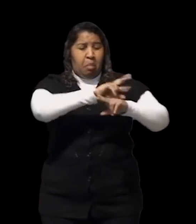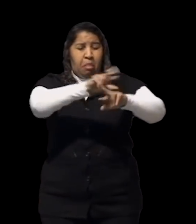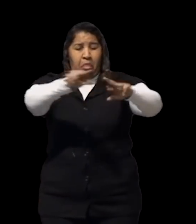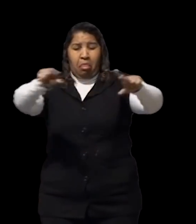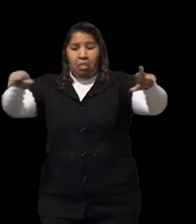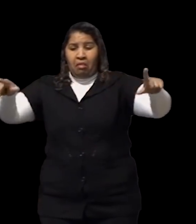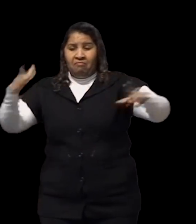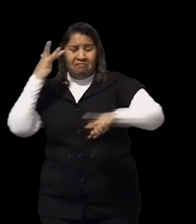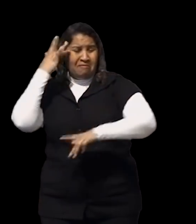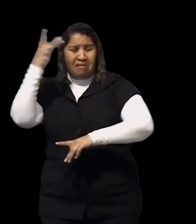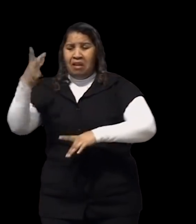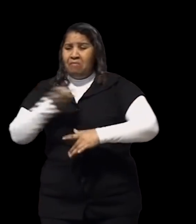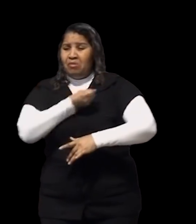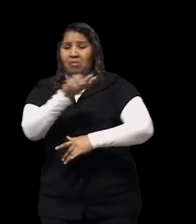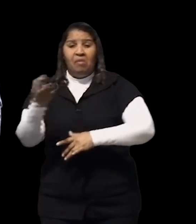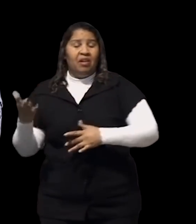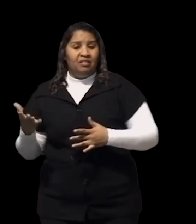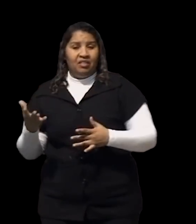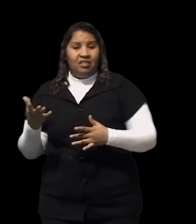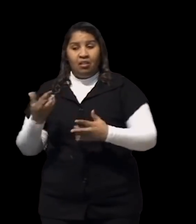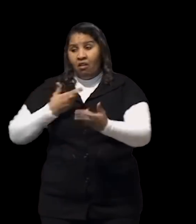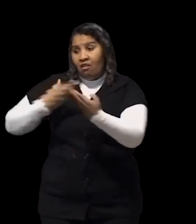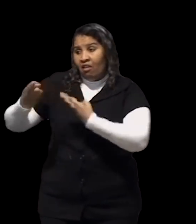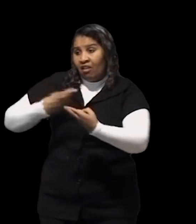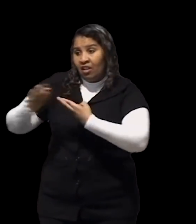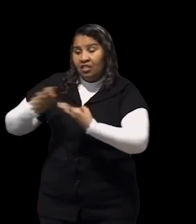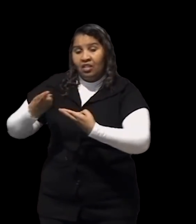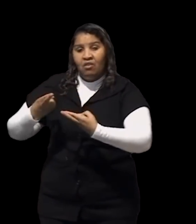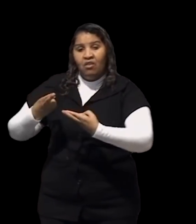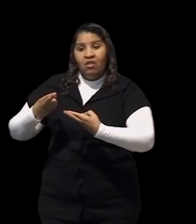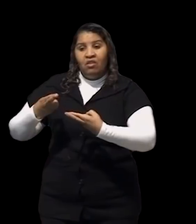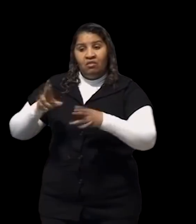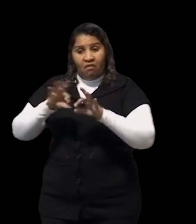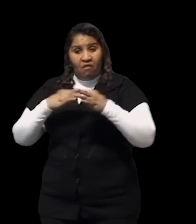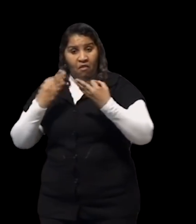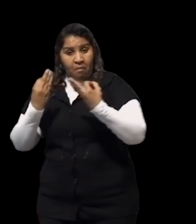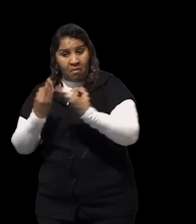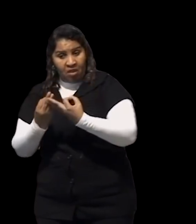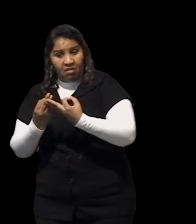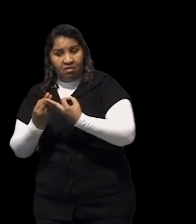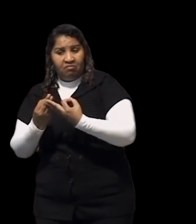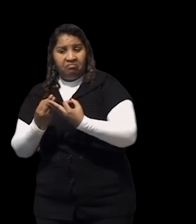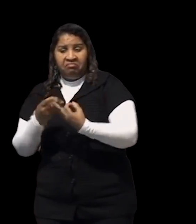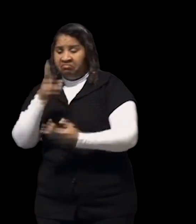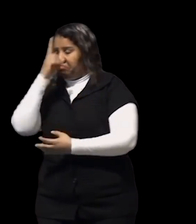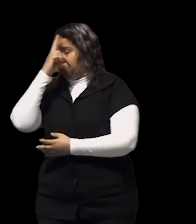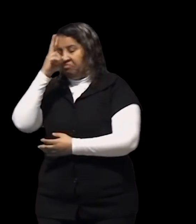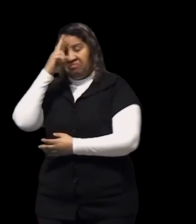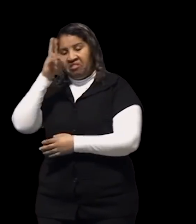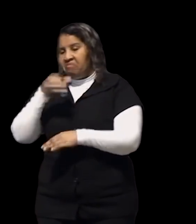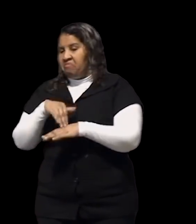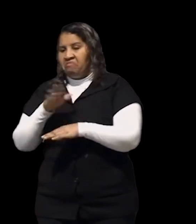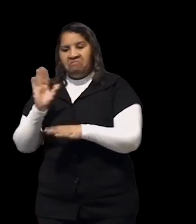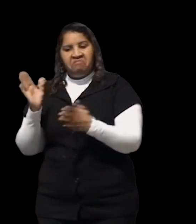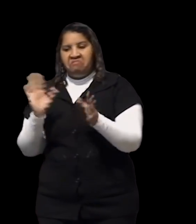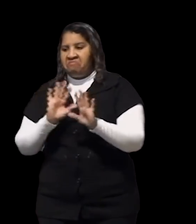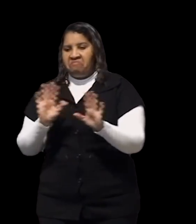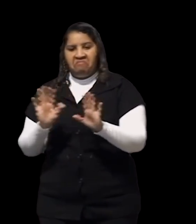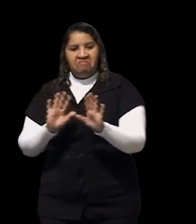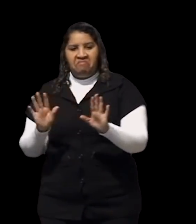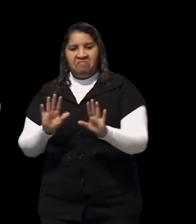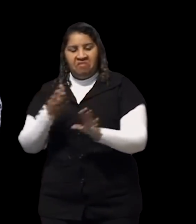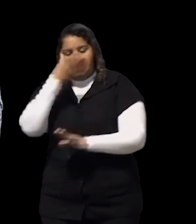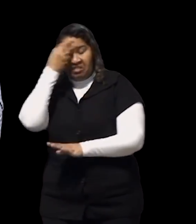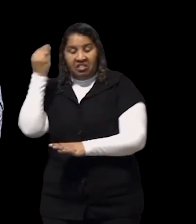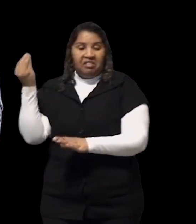de Pais e Filhos é uma relação cantada Elis Regina cantora que ainda hoje apesar de morta